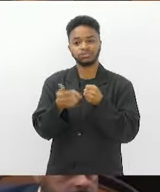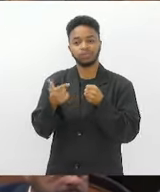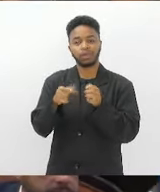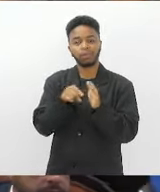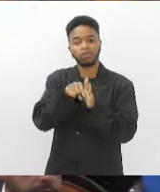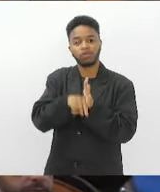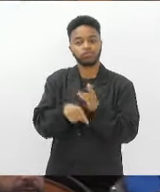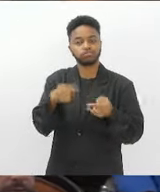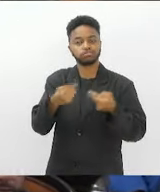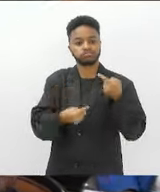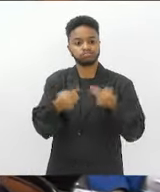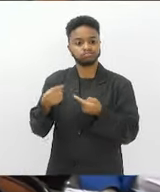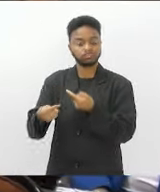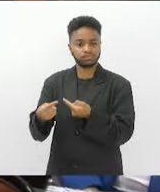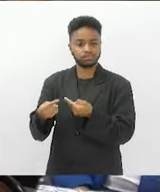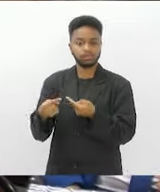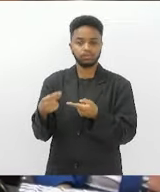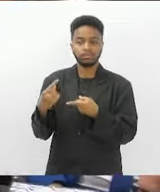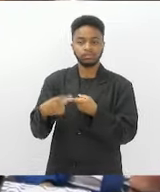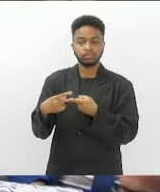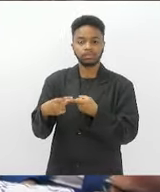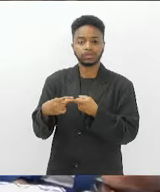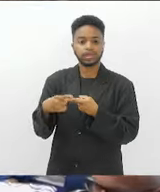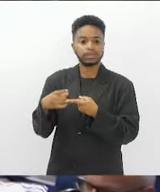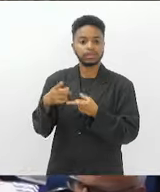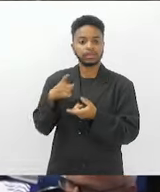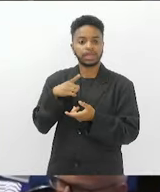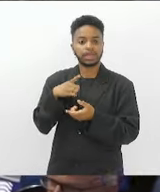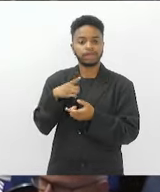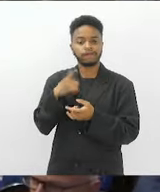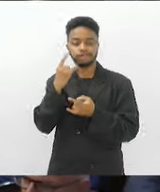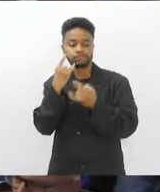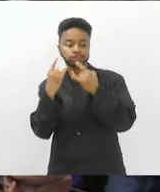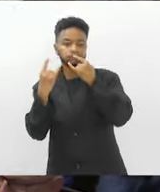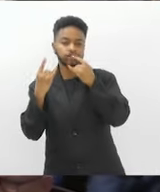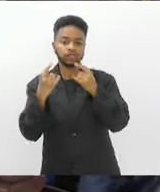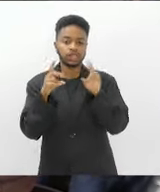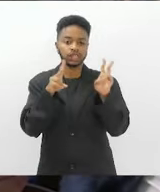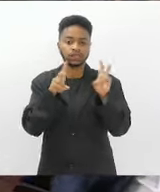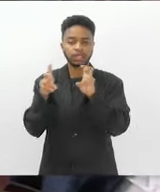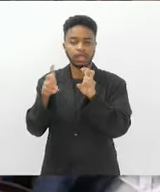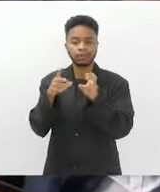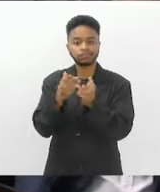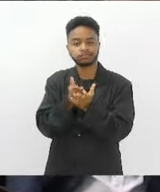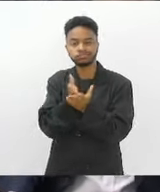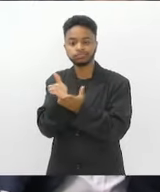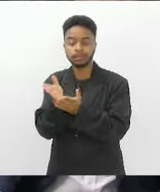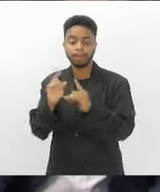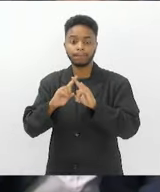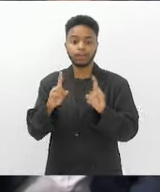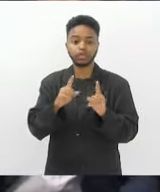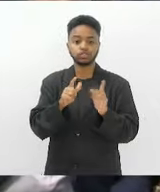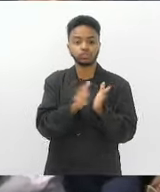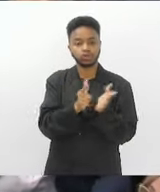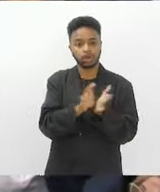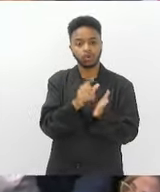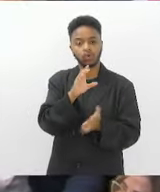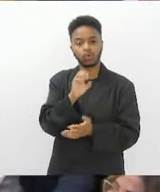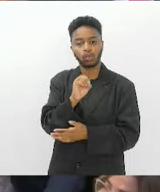profundidade, mídia tendenciosa. E o Correio da Manhã tem feito essa diferença na nossa